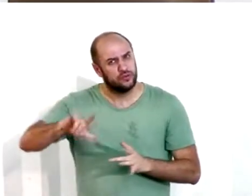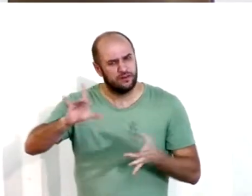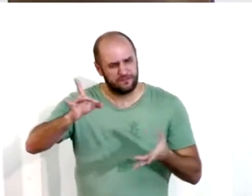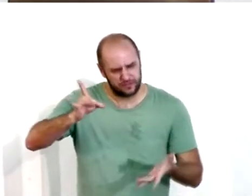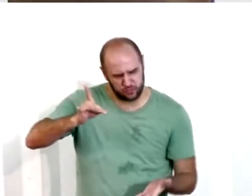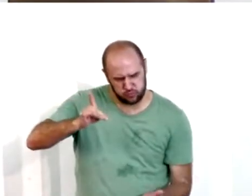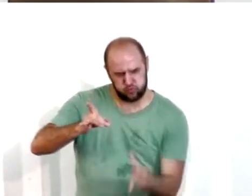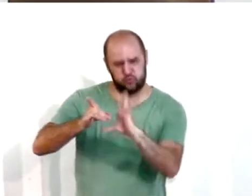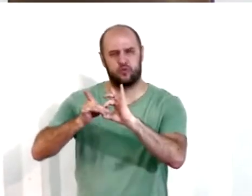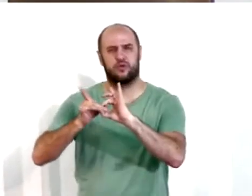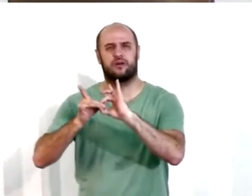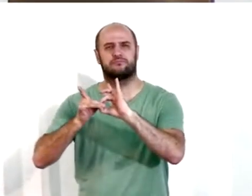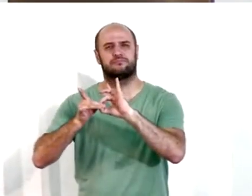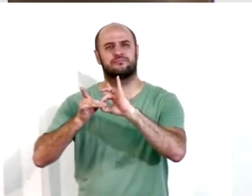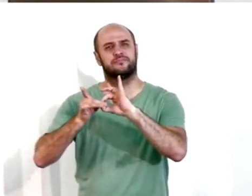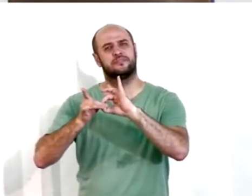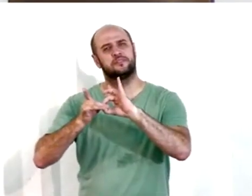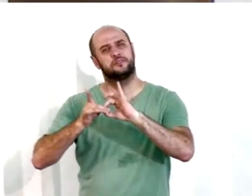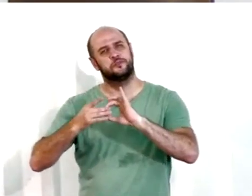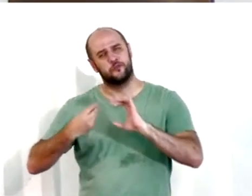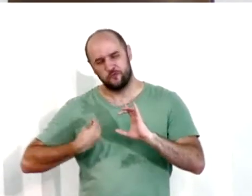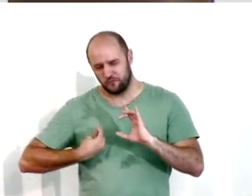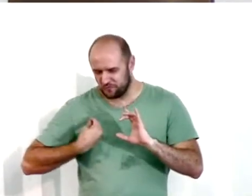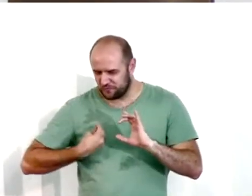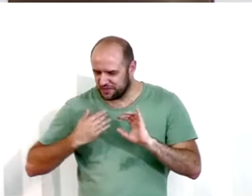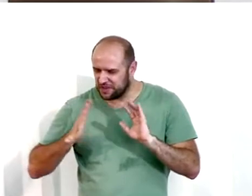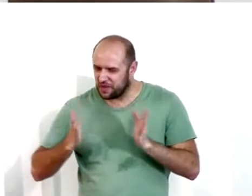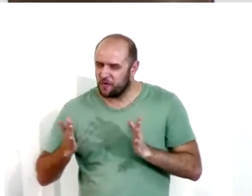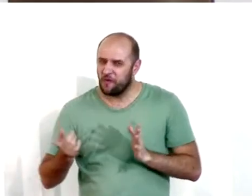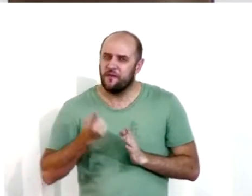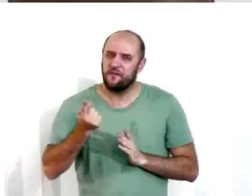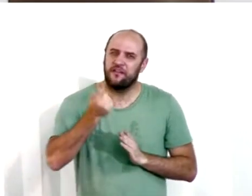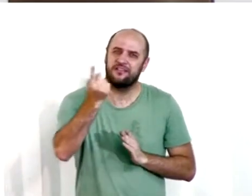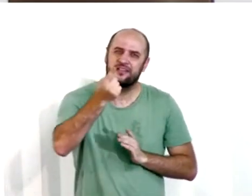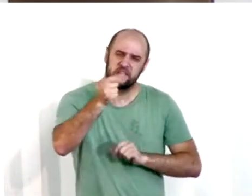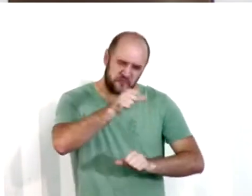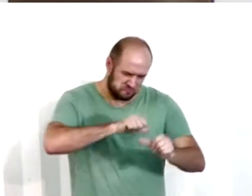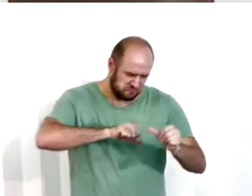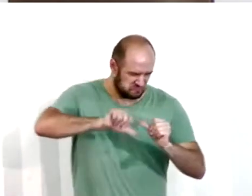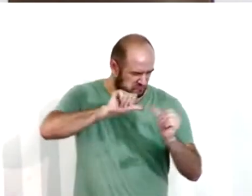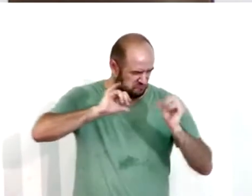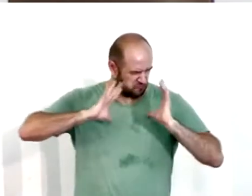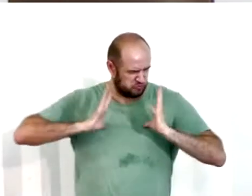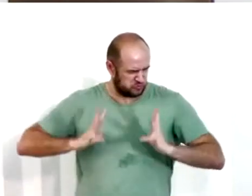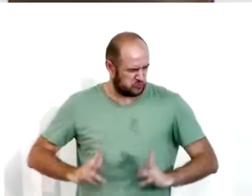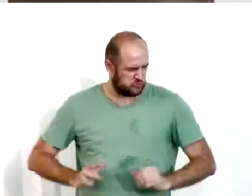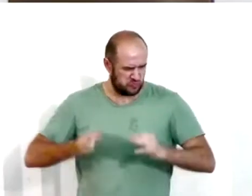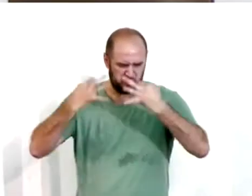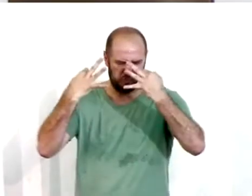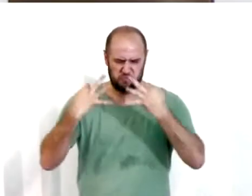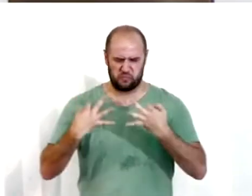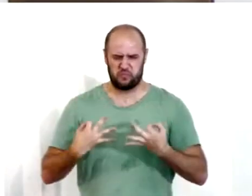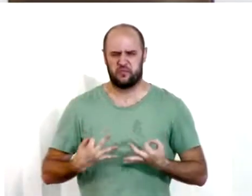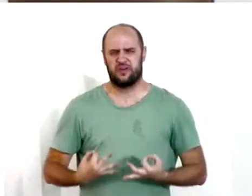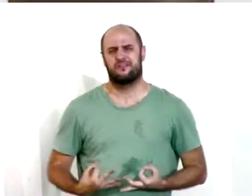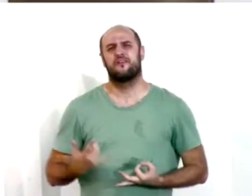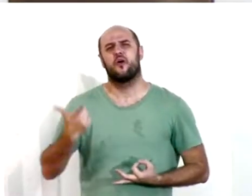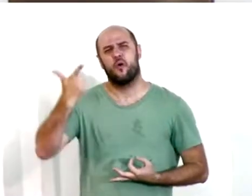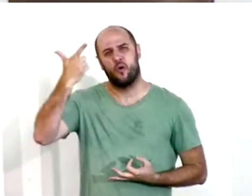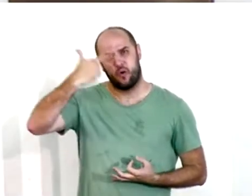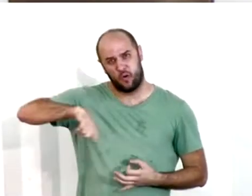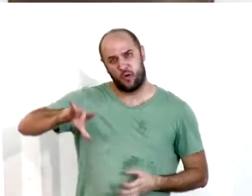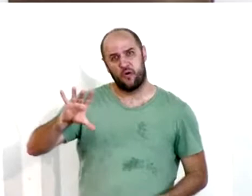é restaurado para na plenitude dos tempos sermos transformados perfeitos